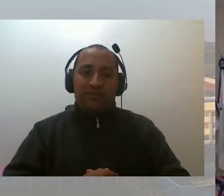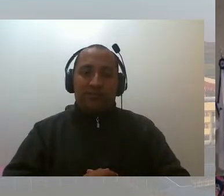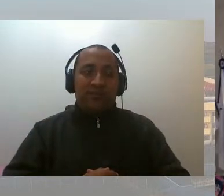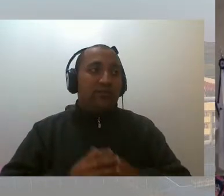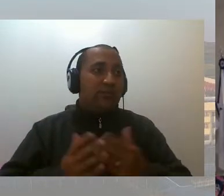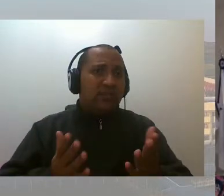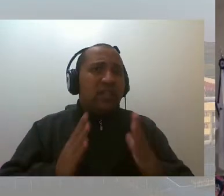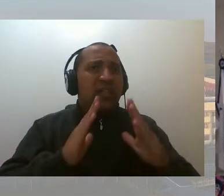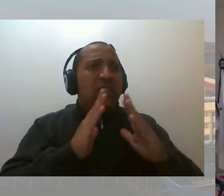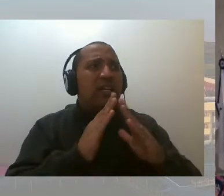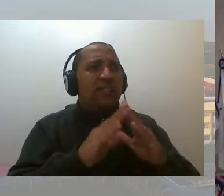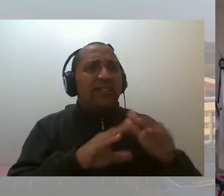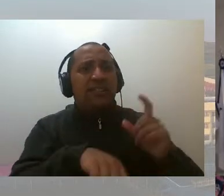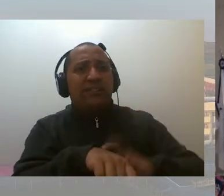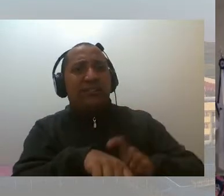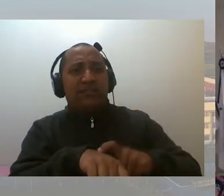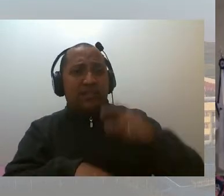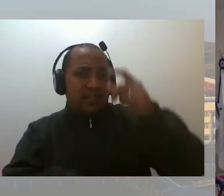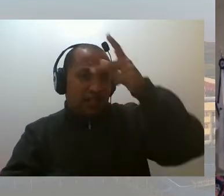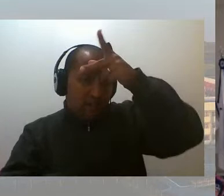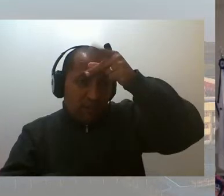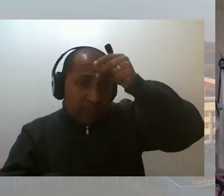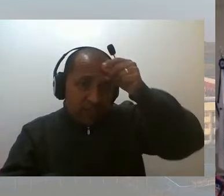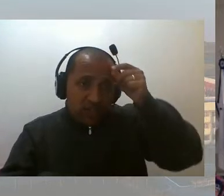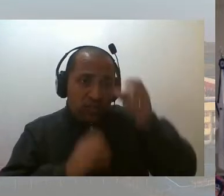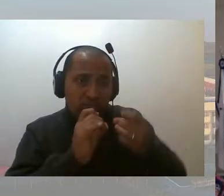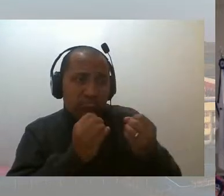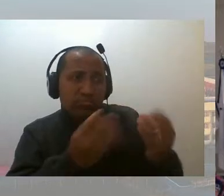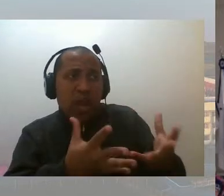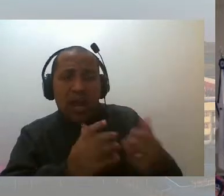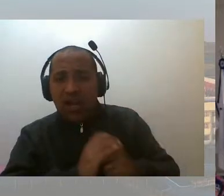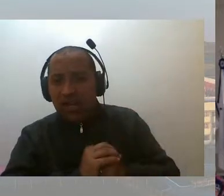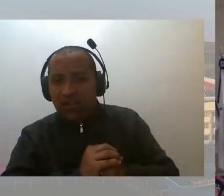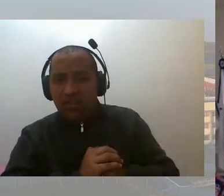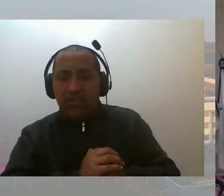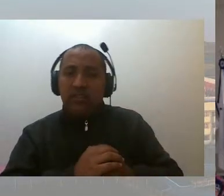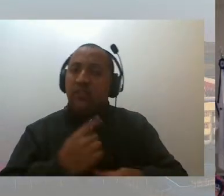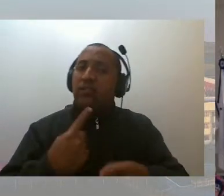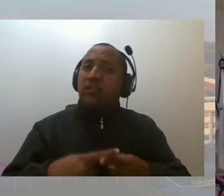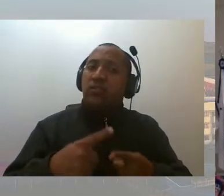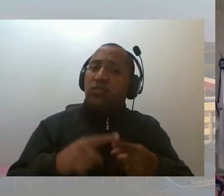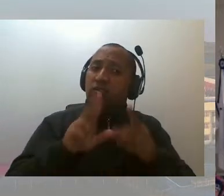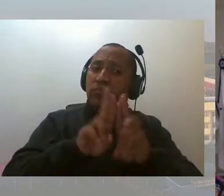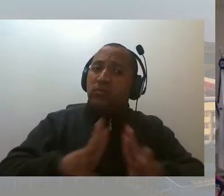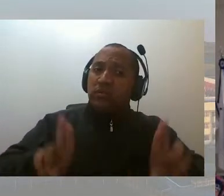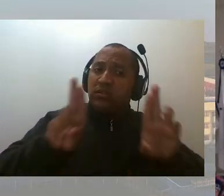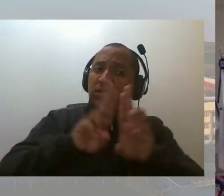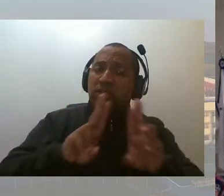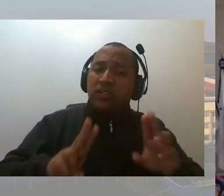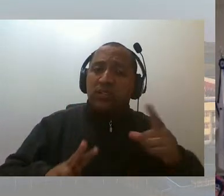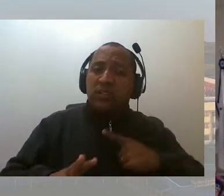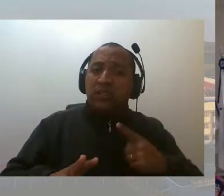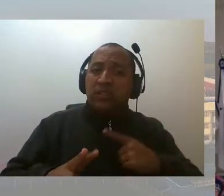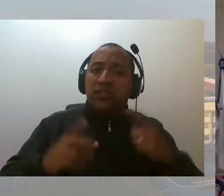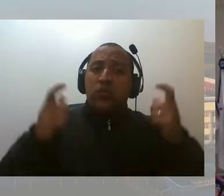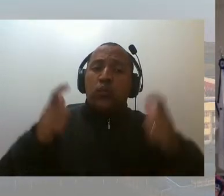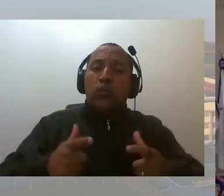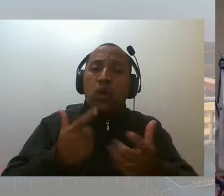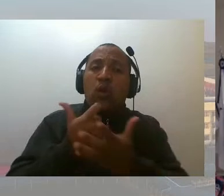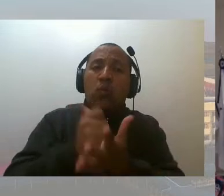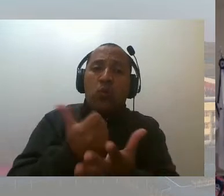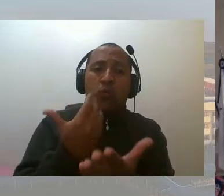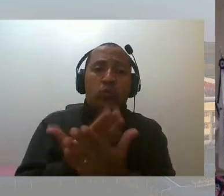um lar temporário que a prefeitura disponibiliza? Então, por que a universidade disponibiliza assistência